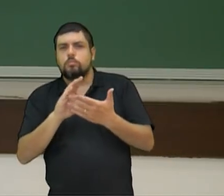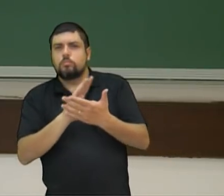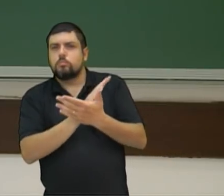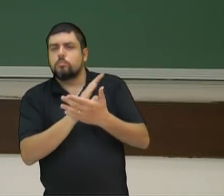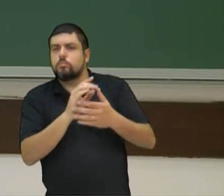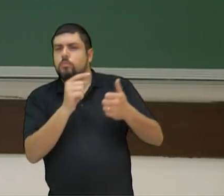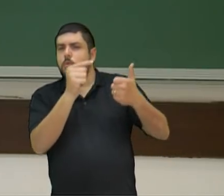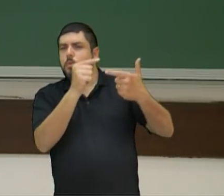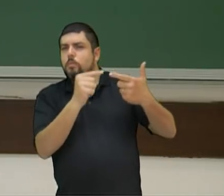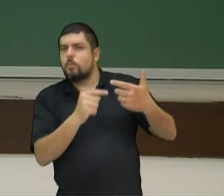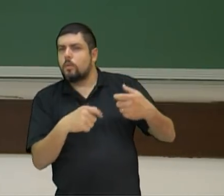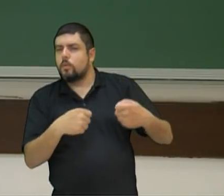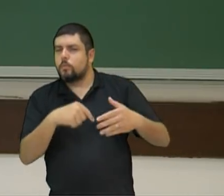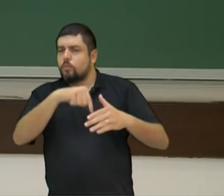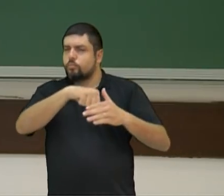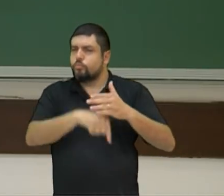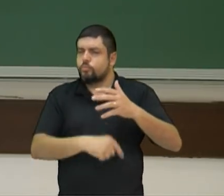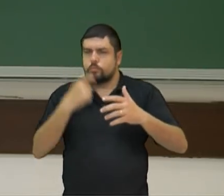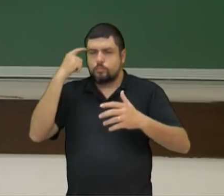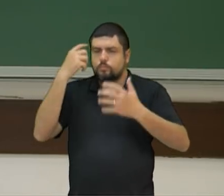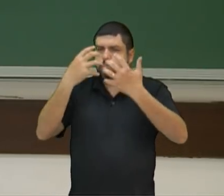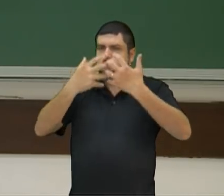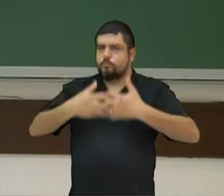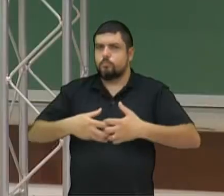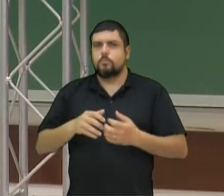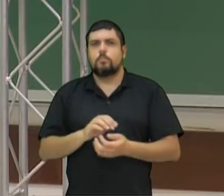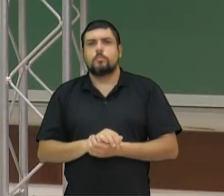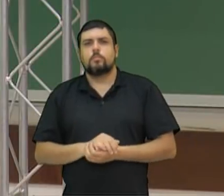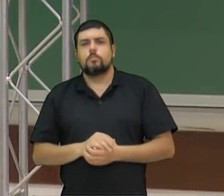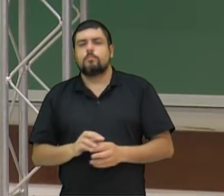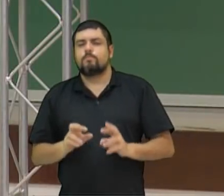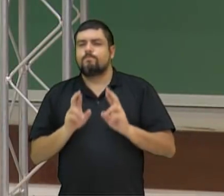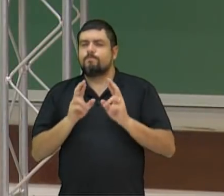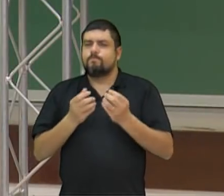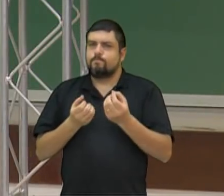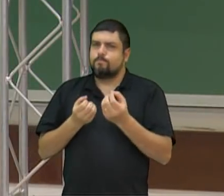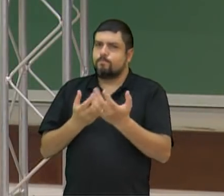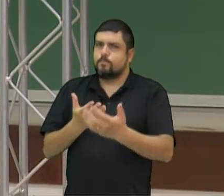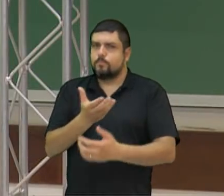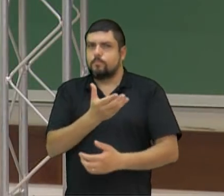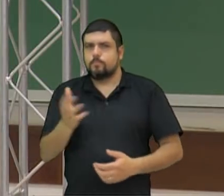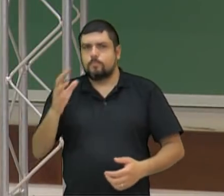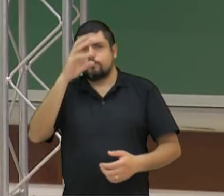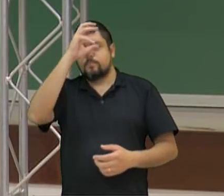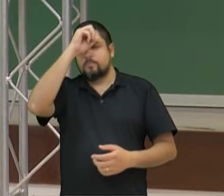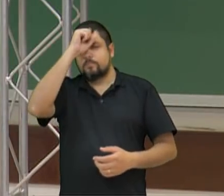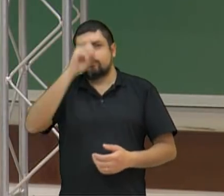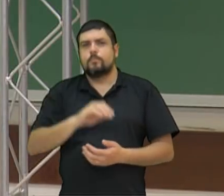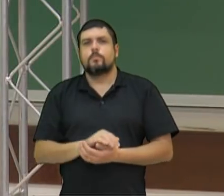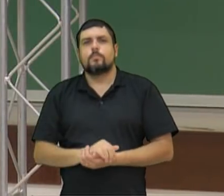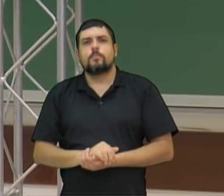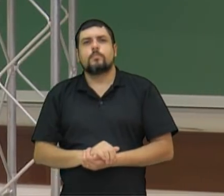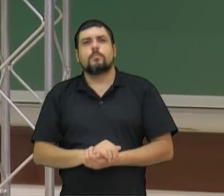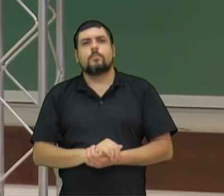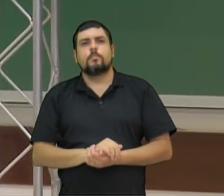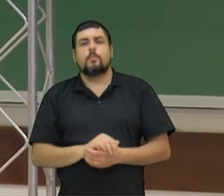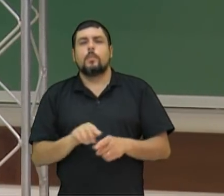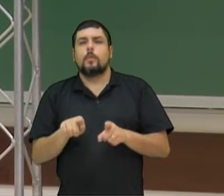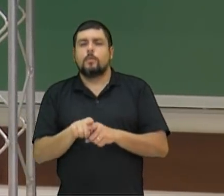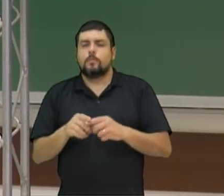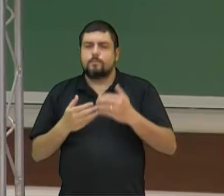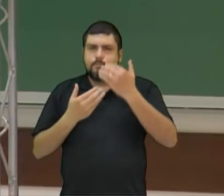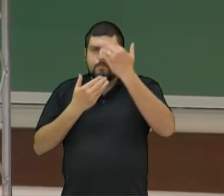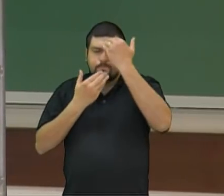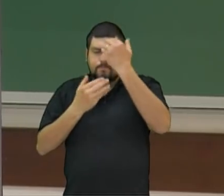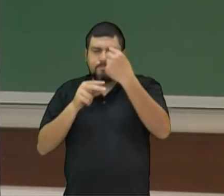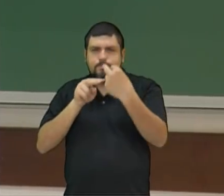do leitor. Espero ter contribuído com o aprendizado de vocês, né? Aqui seguem as referências, né? Agradeço muito